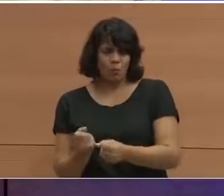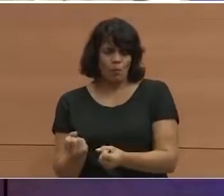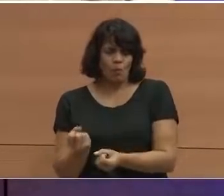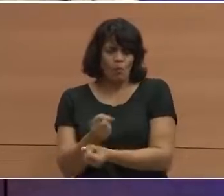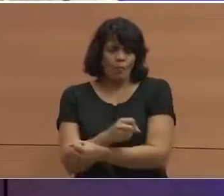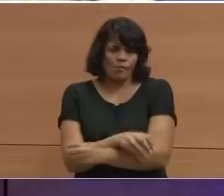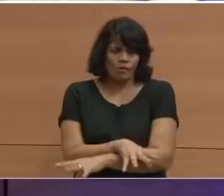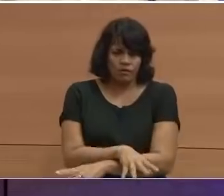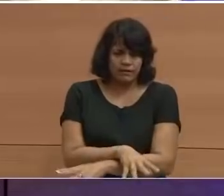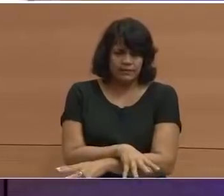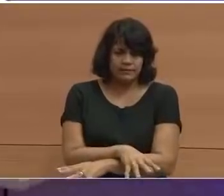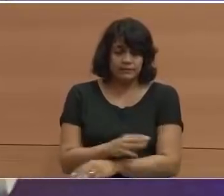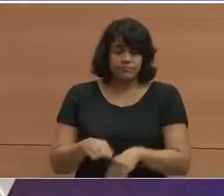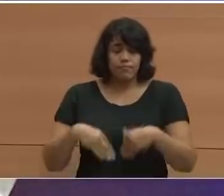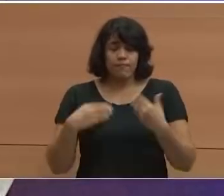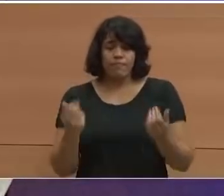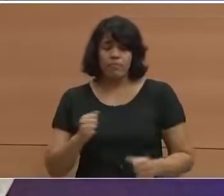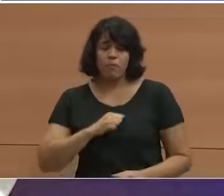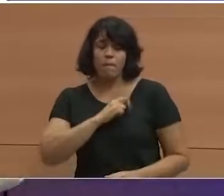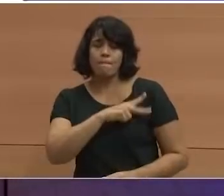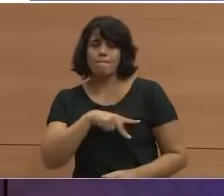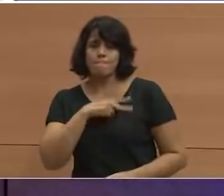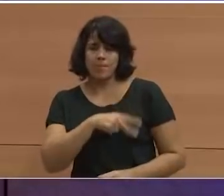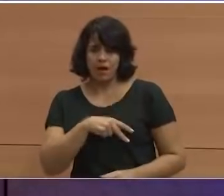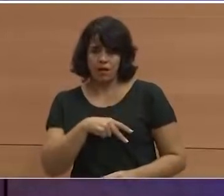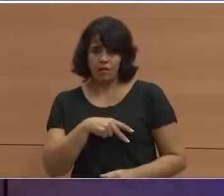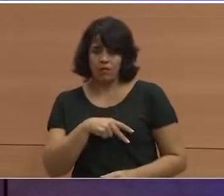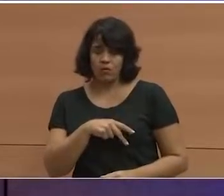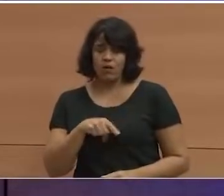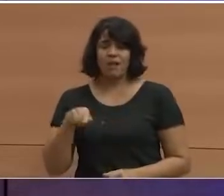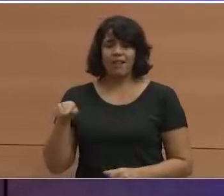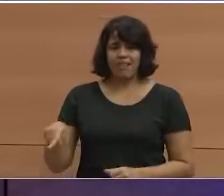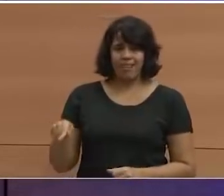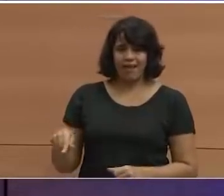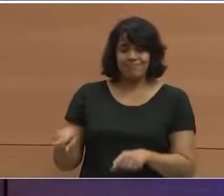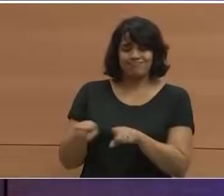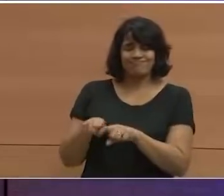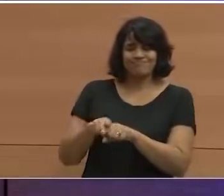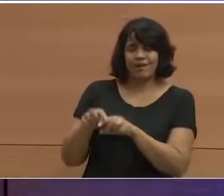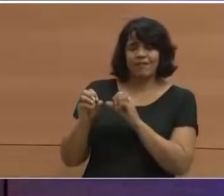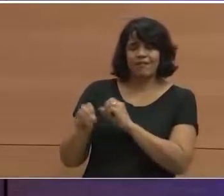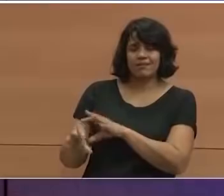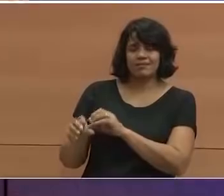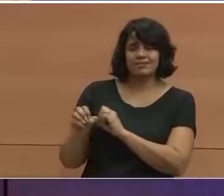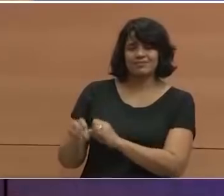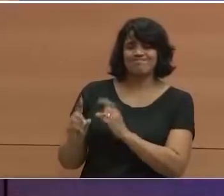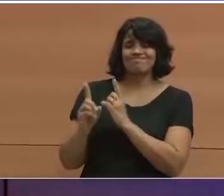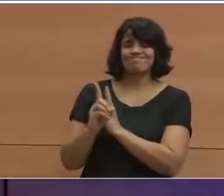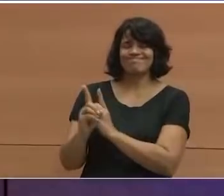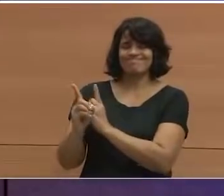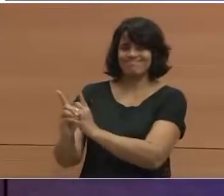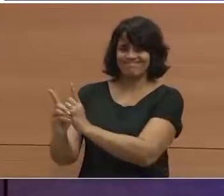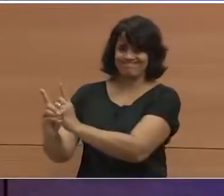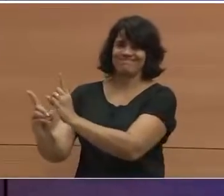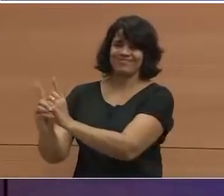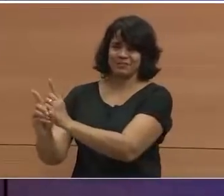outras pessoas apresentassem seus pensamentos. Então, possivelmente Paulo conseguia um horário diário,